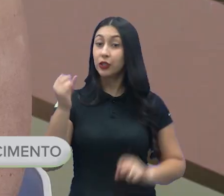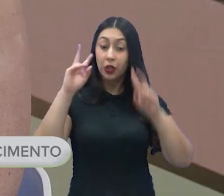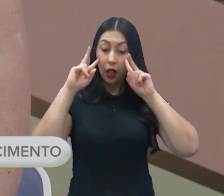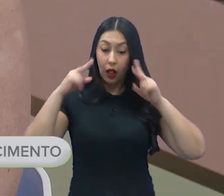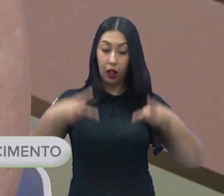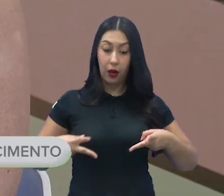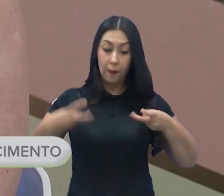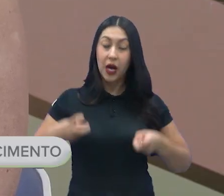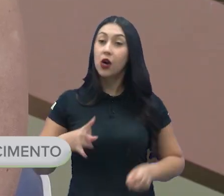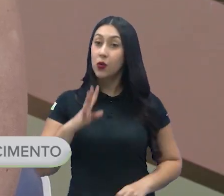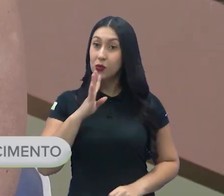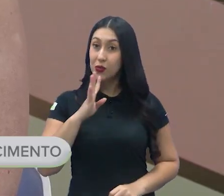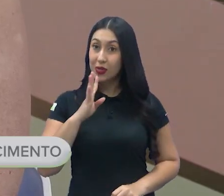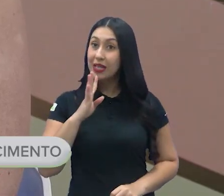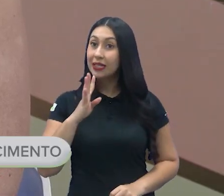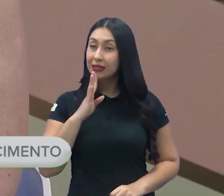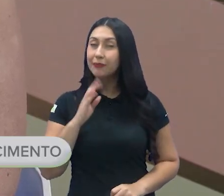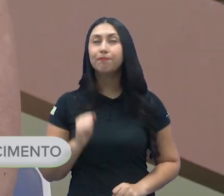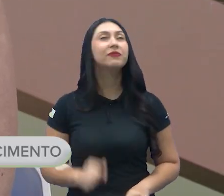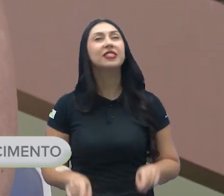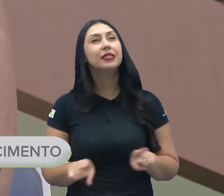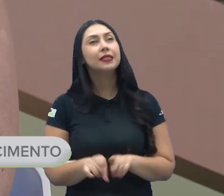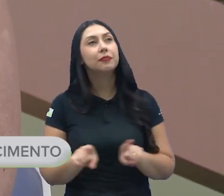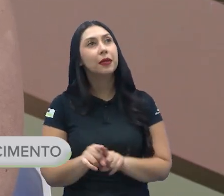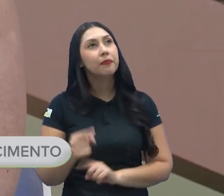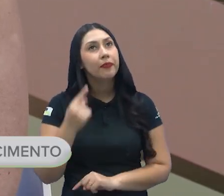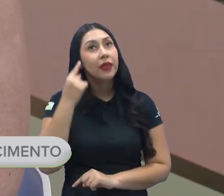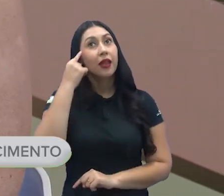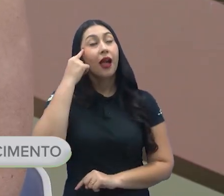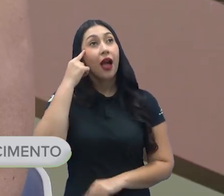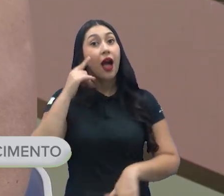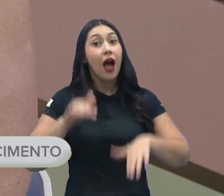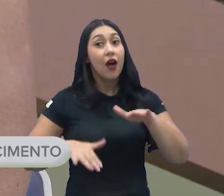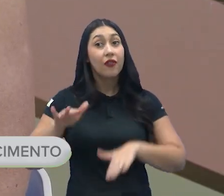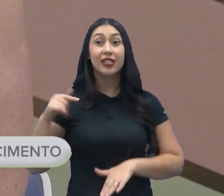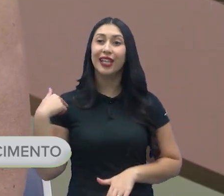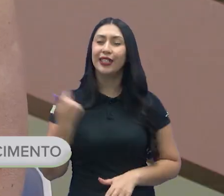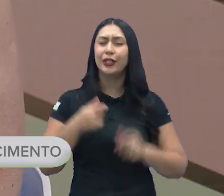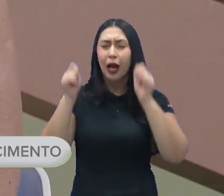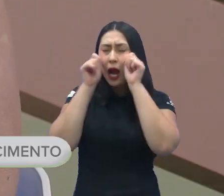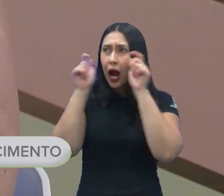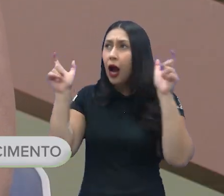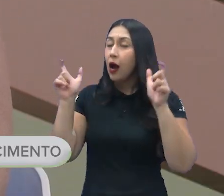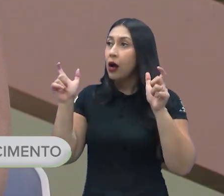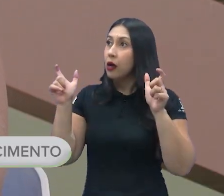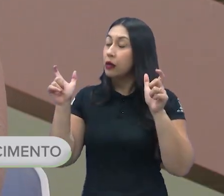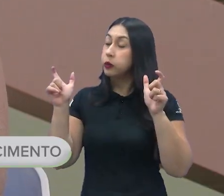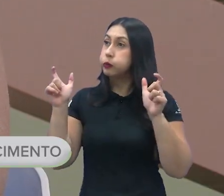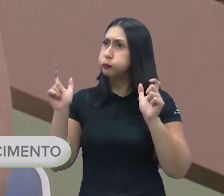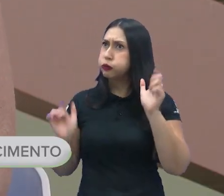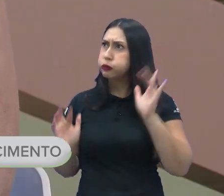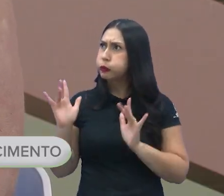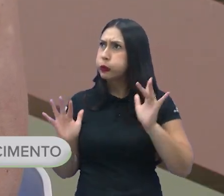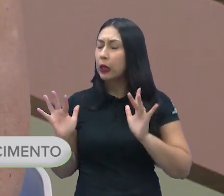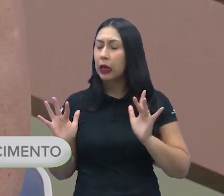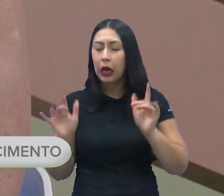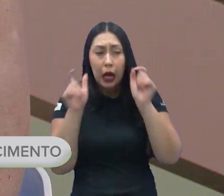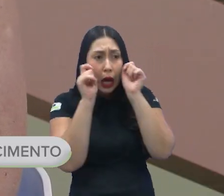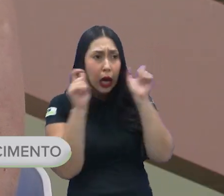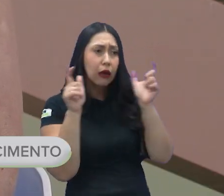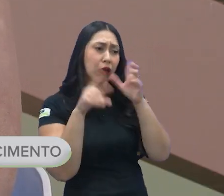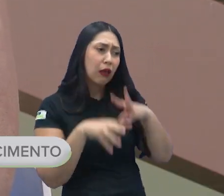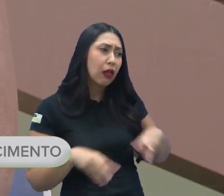autoconhecimento. E até pensar que tem dias de que a gente vai acordar mais colérica, eu posso acordar mais melancólica, mais